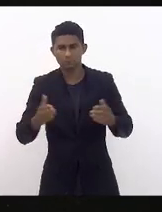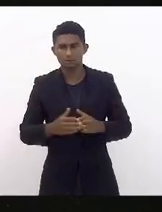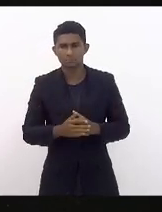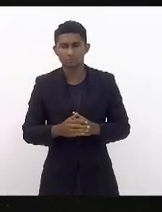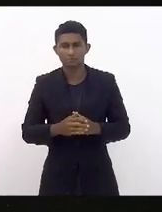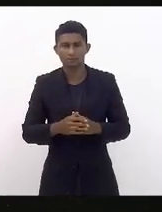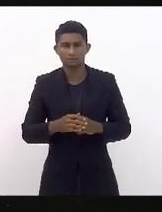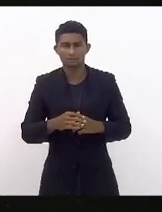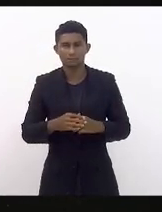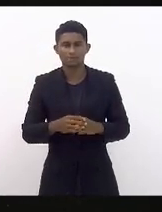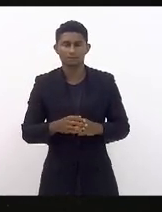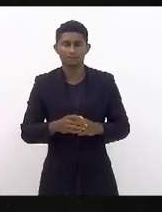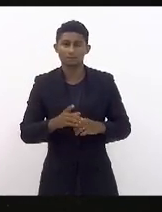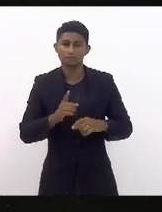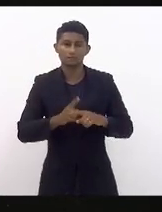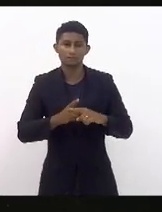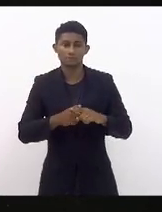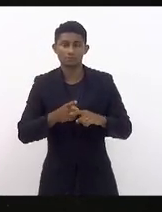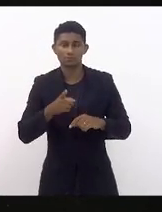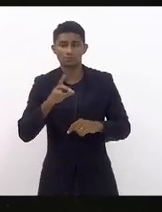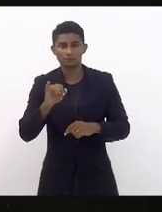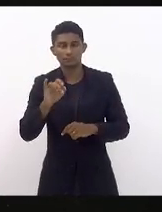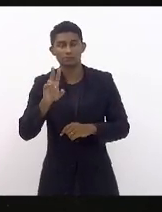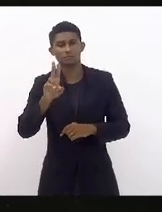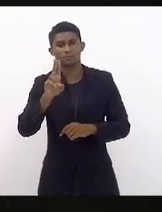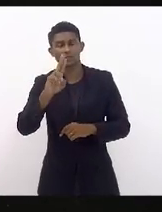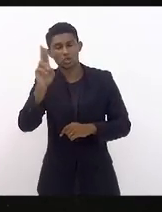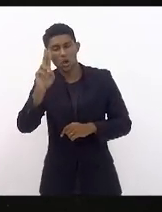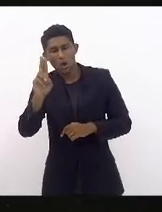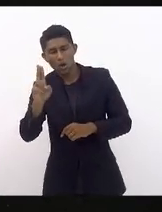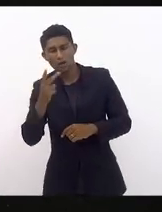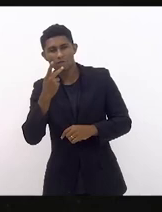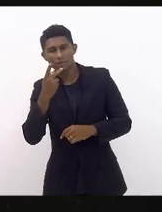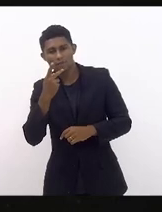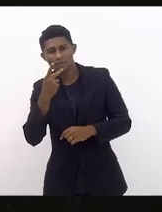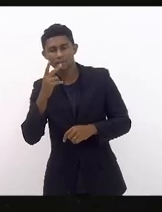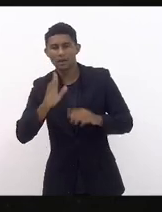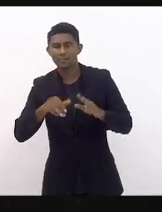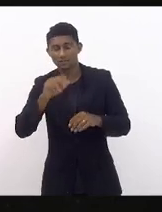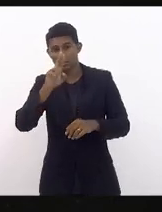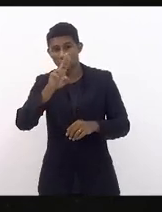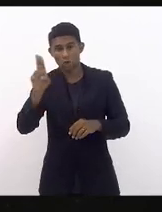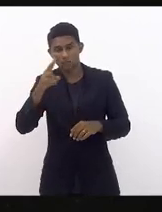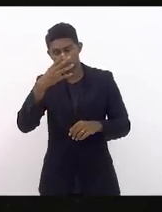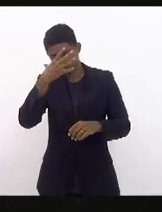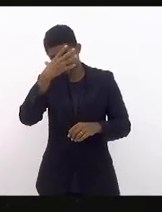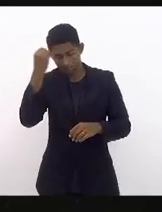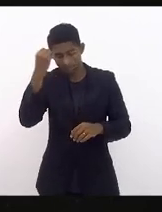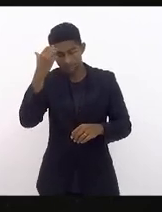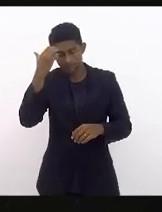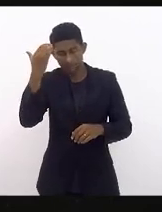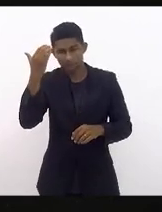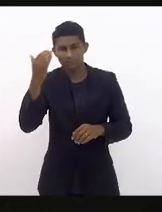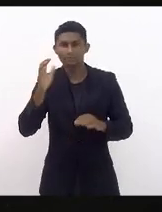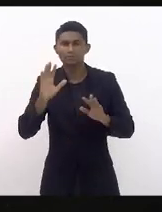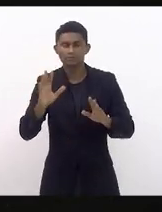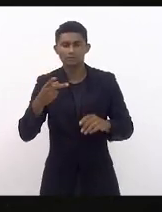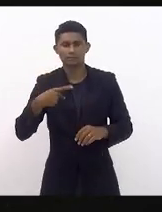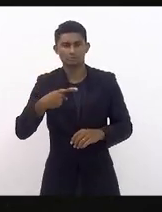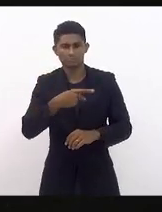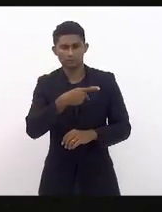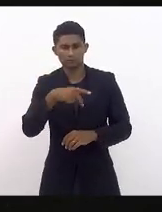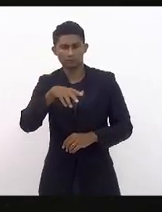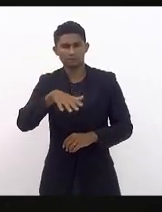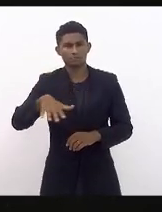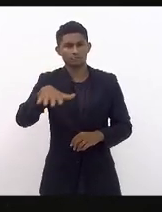porque eu poderei correr o risco de não citar o nome de outros. Então, mas a todos os